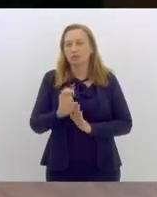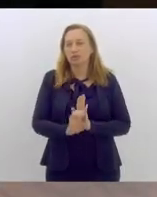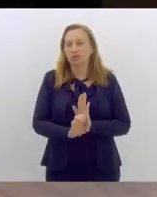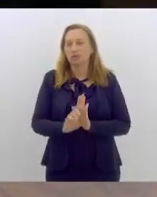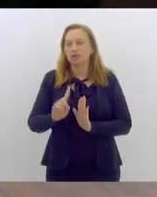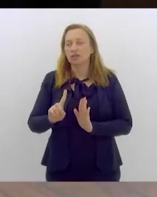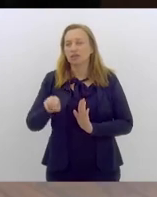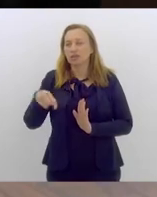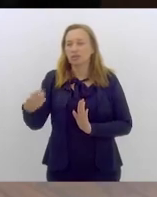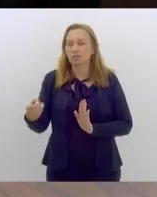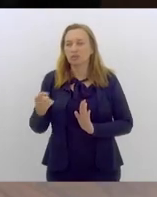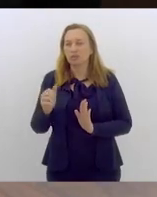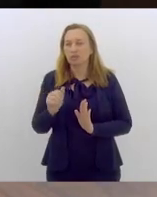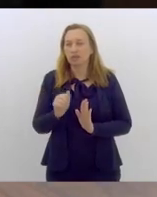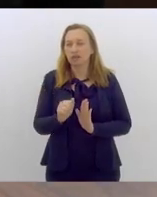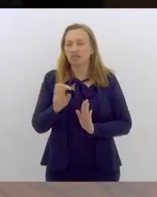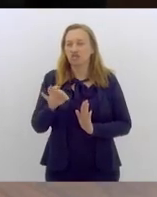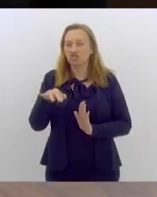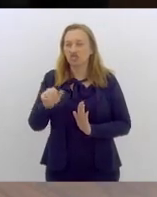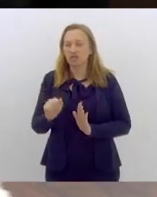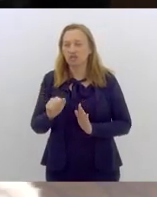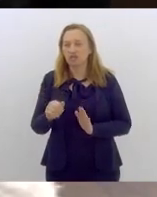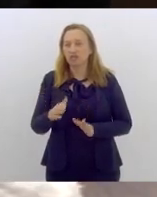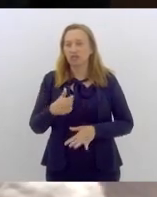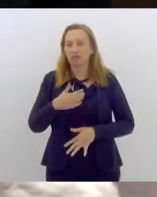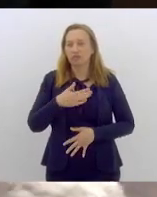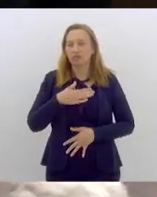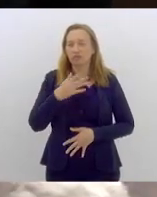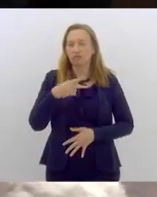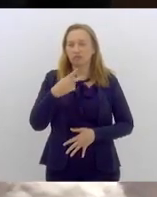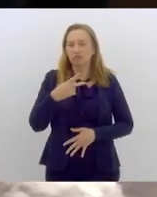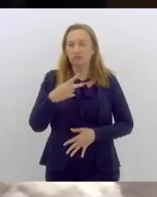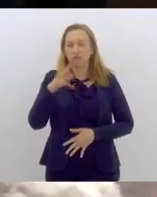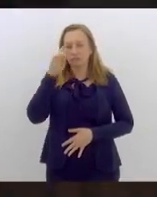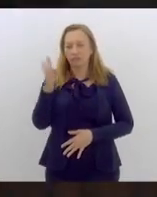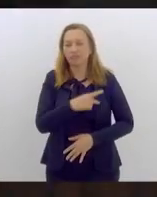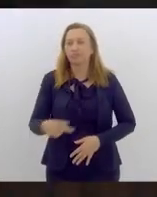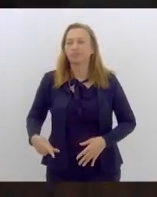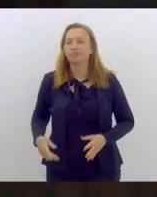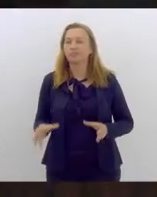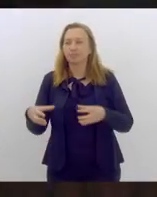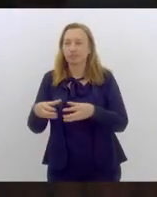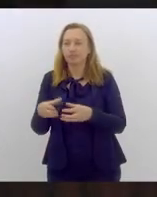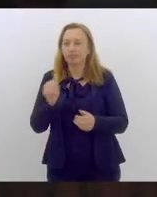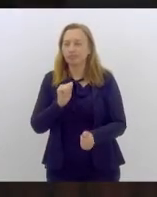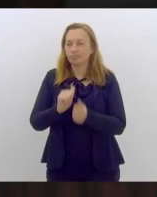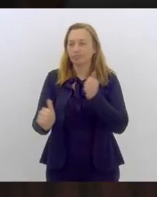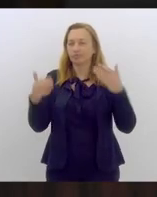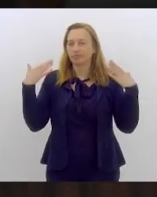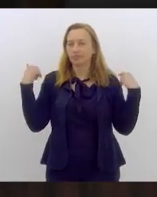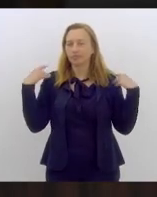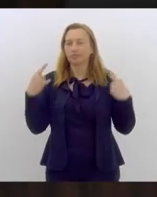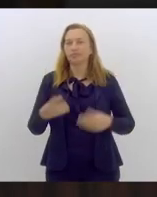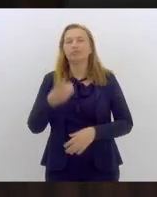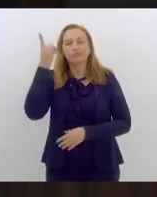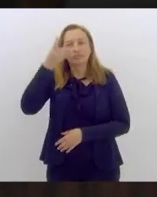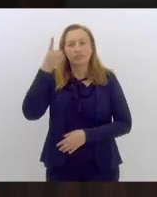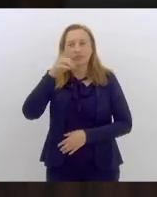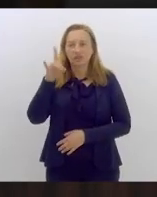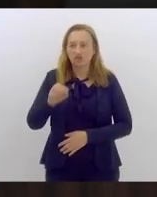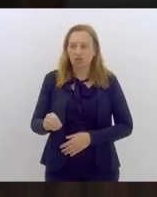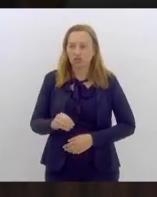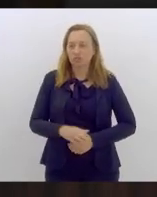emenda aditiva. É o parecer, senhora presidente. Para emitir parecer pela Comissão de Esporte e Lazer, deputado Marcelo